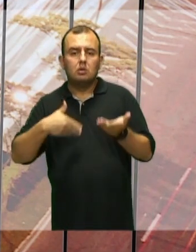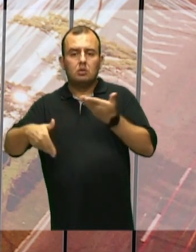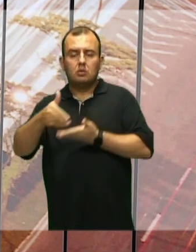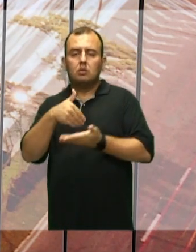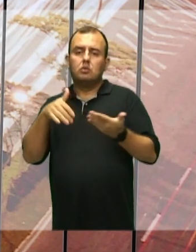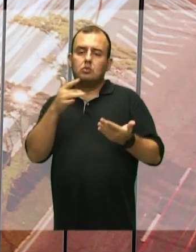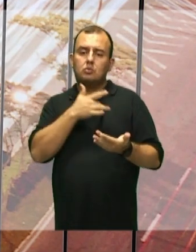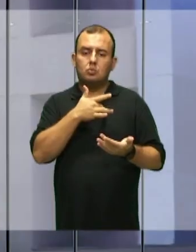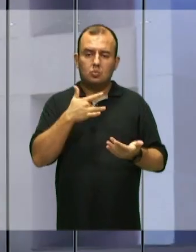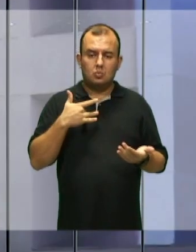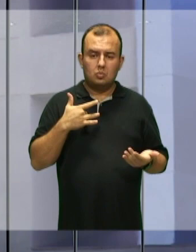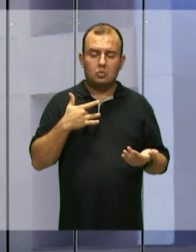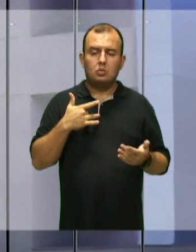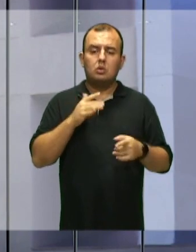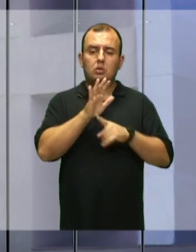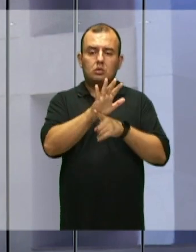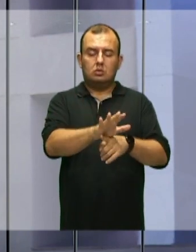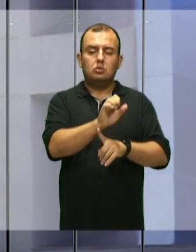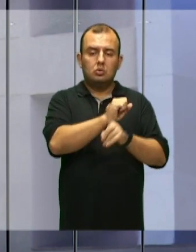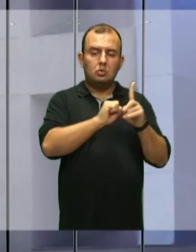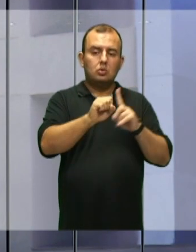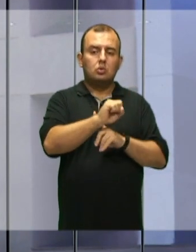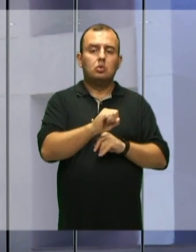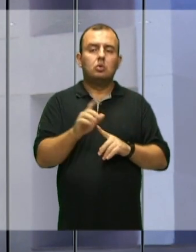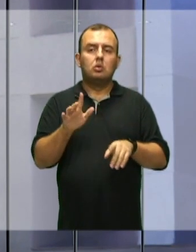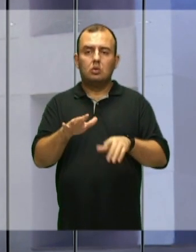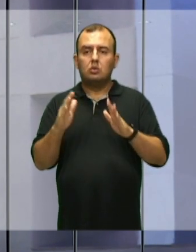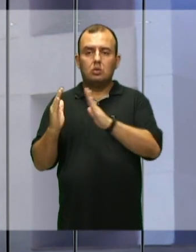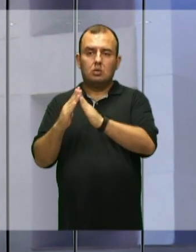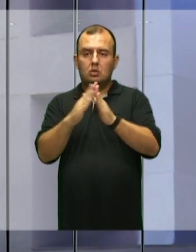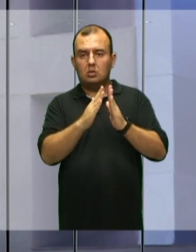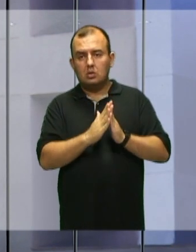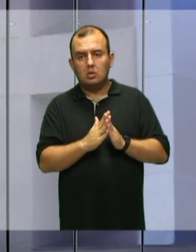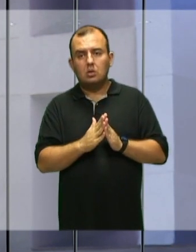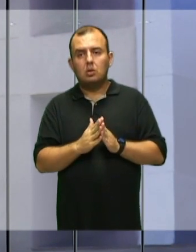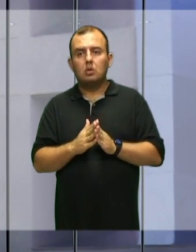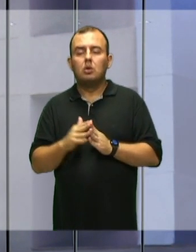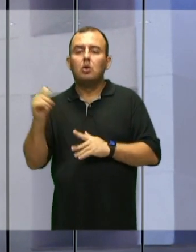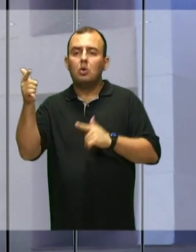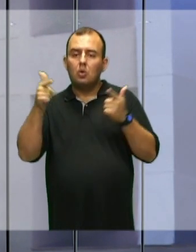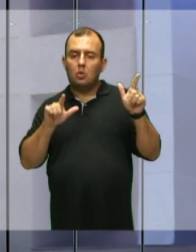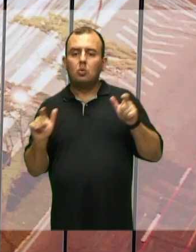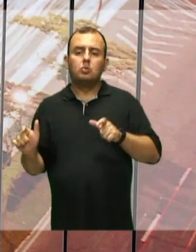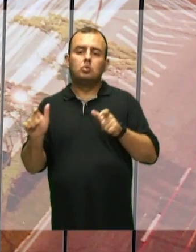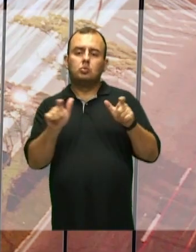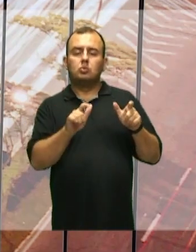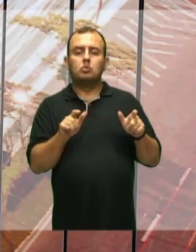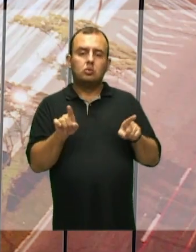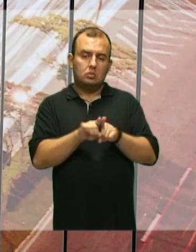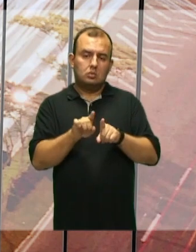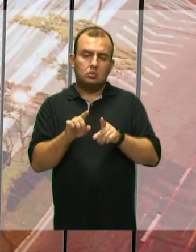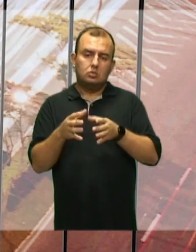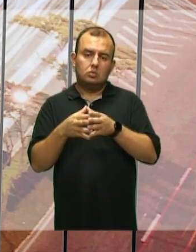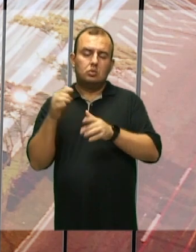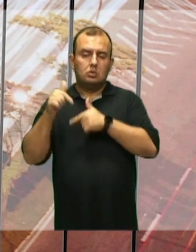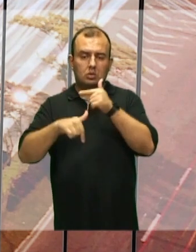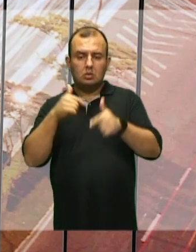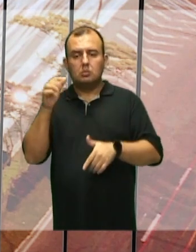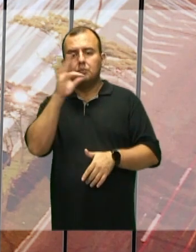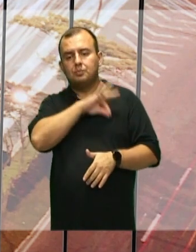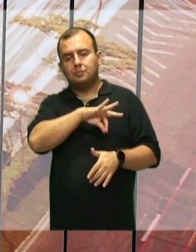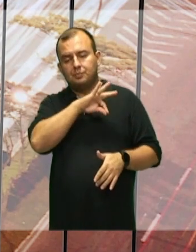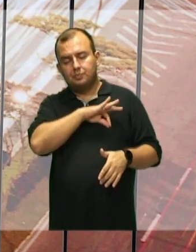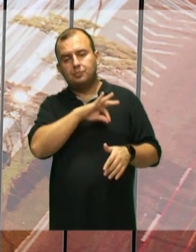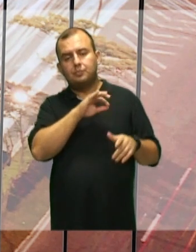saúde mas envolve Assistência Social ele envolve habitação envolve outros setores emprego e renda outros